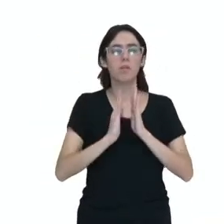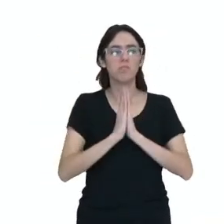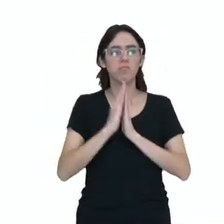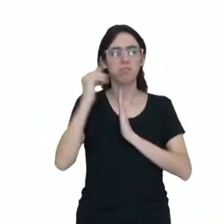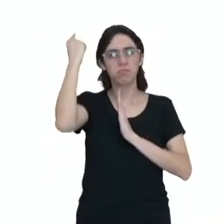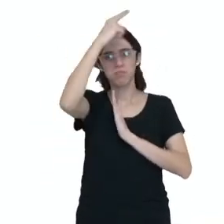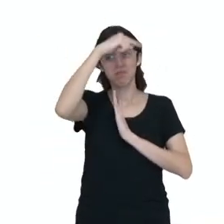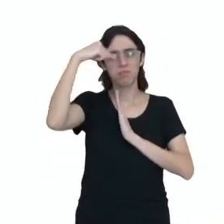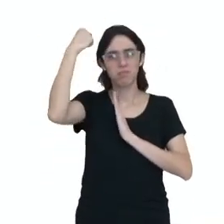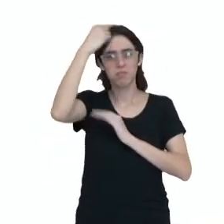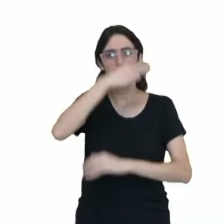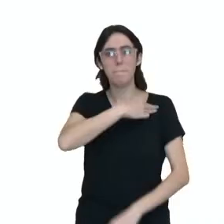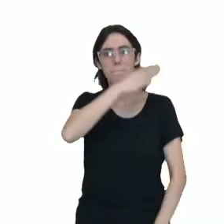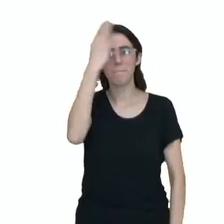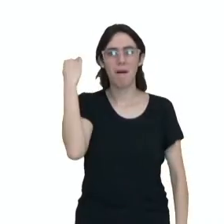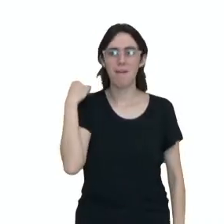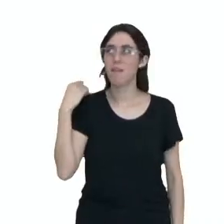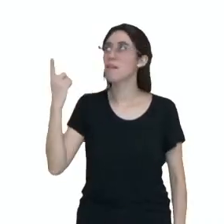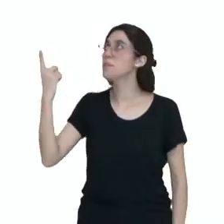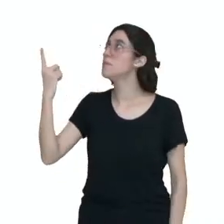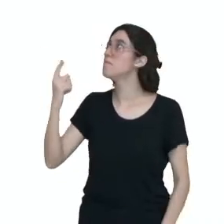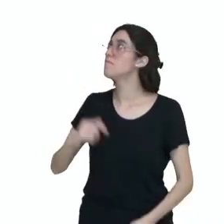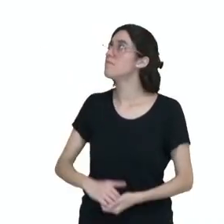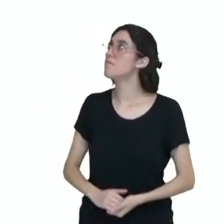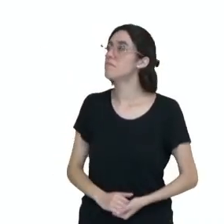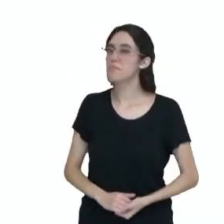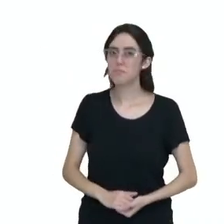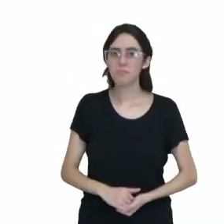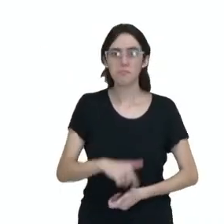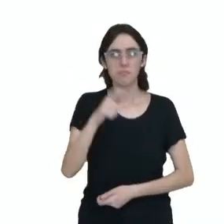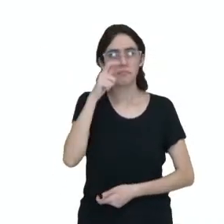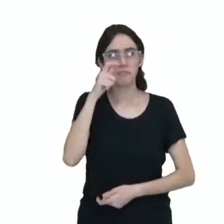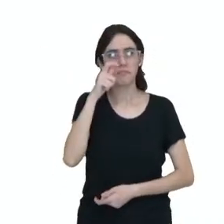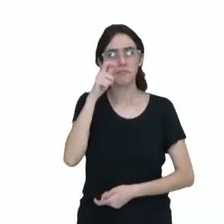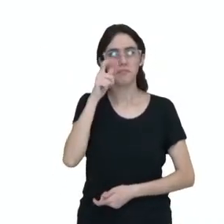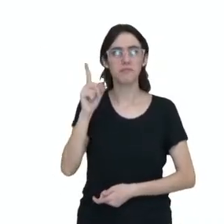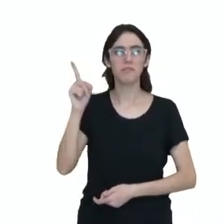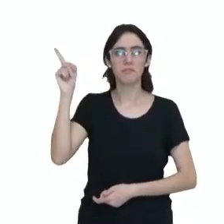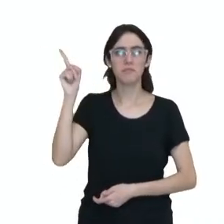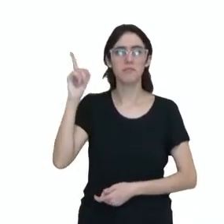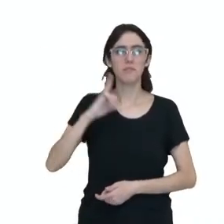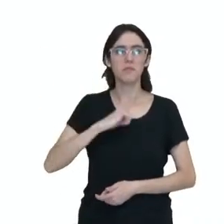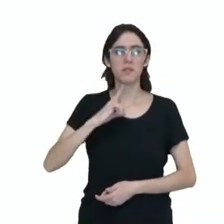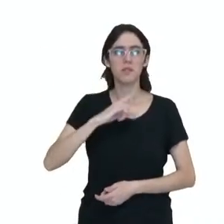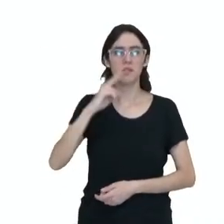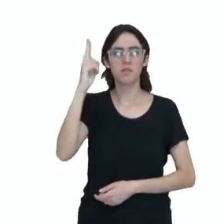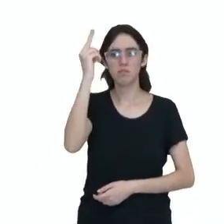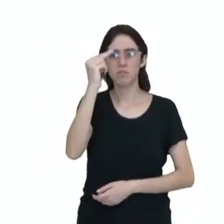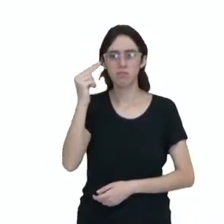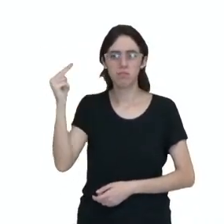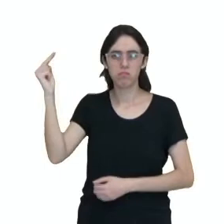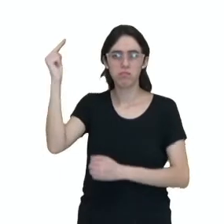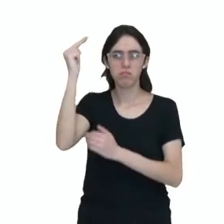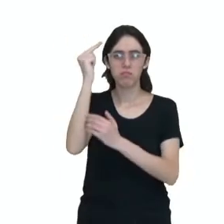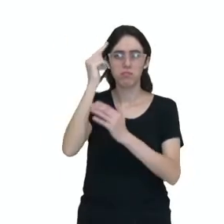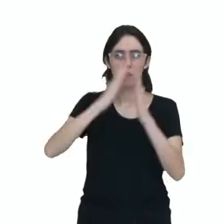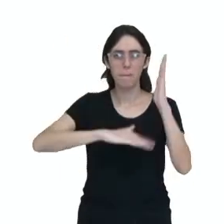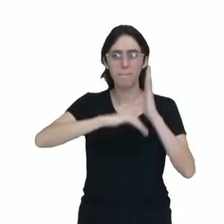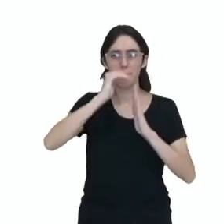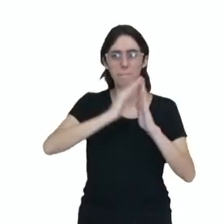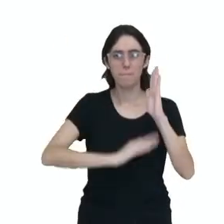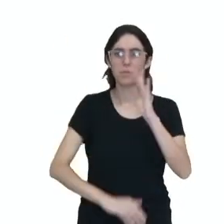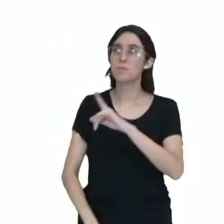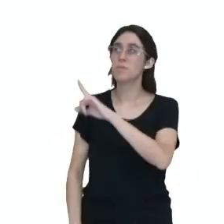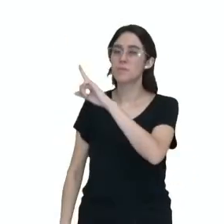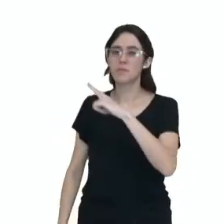santos, imperadores e imperatrizes. Aqui umas observações, inclusive, né, de a representação de